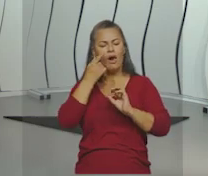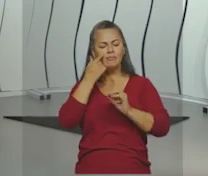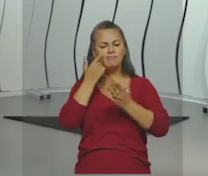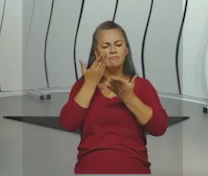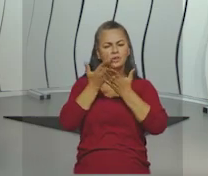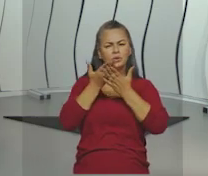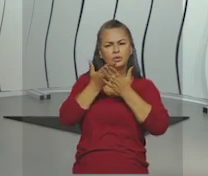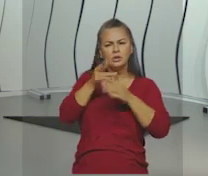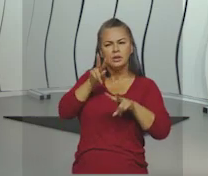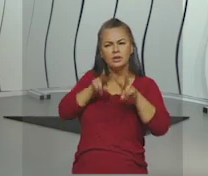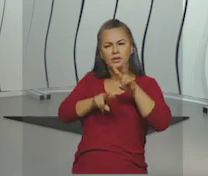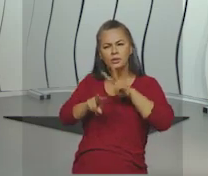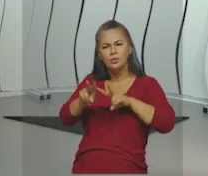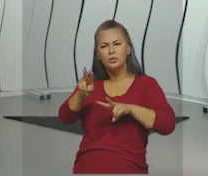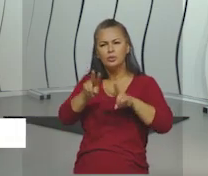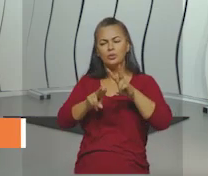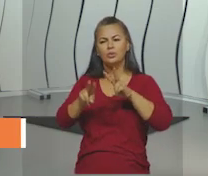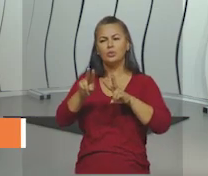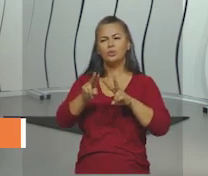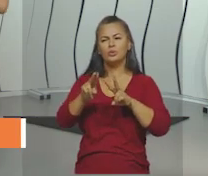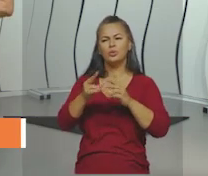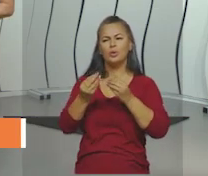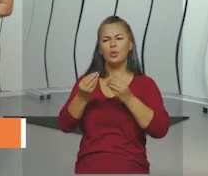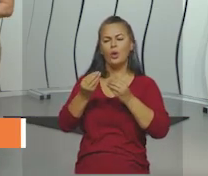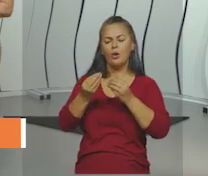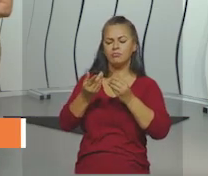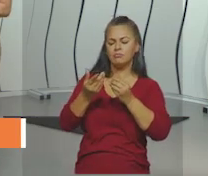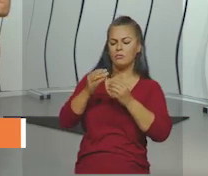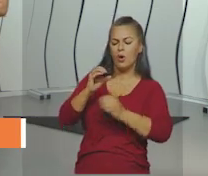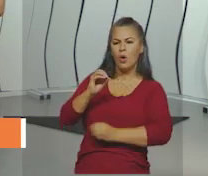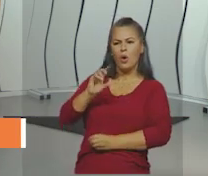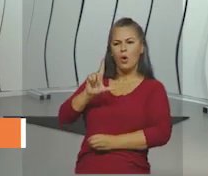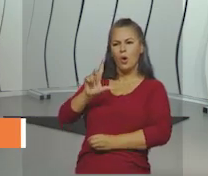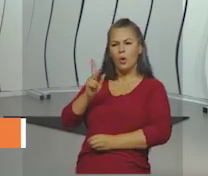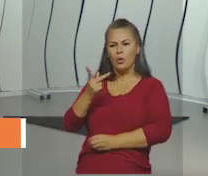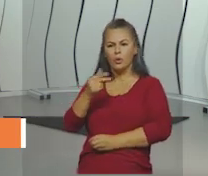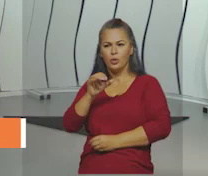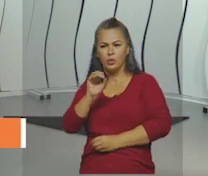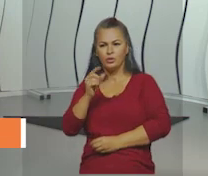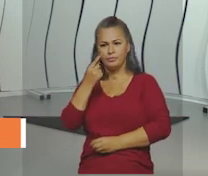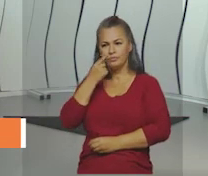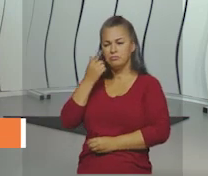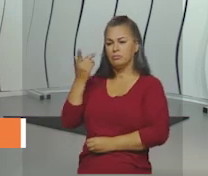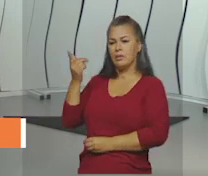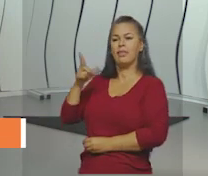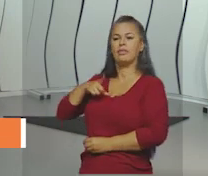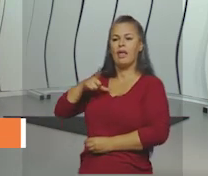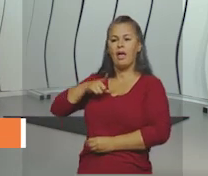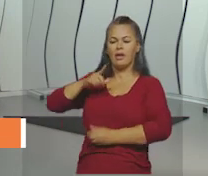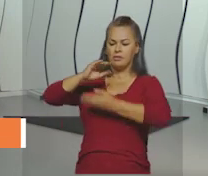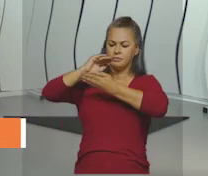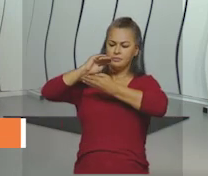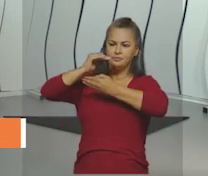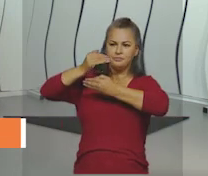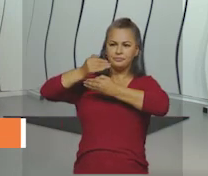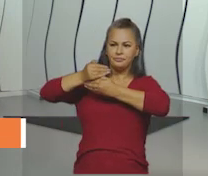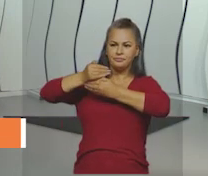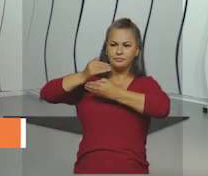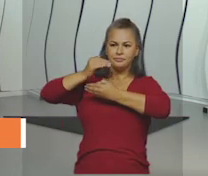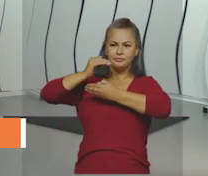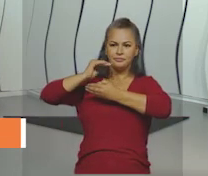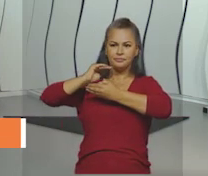Vamos olhar o olho aqui né, externamente. Todo mundo conhece, nós temos a pálpebra superior,